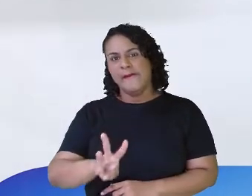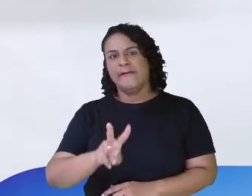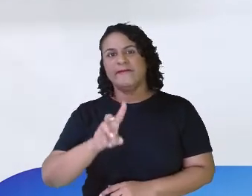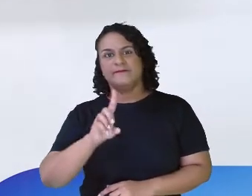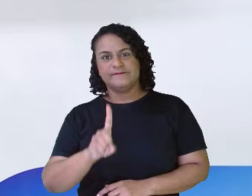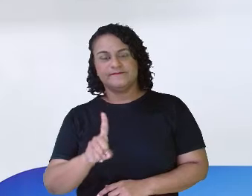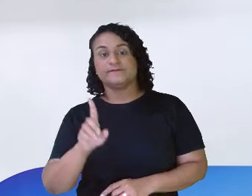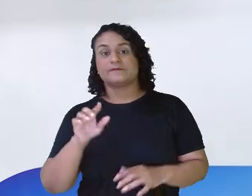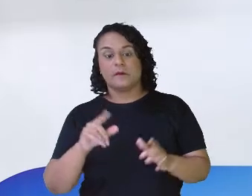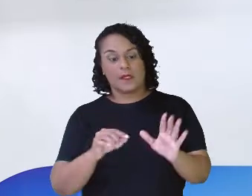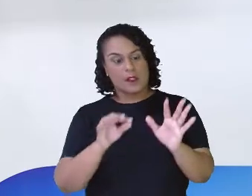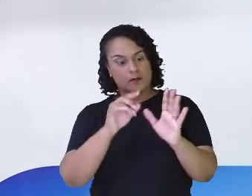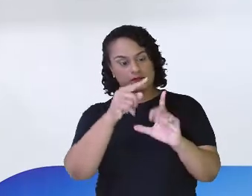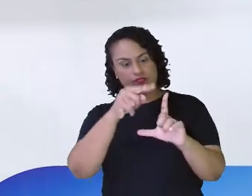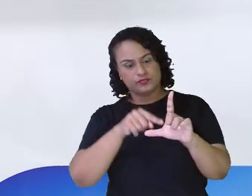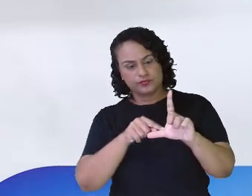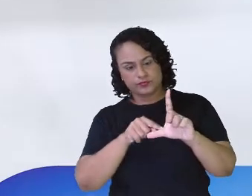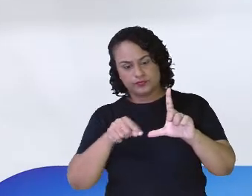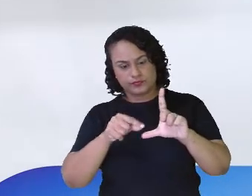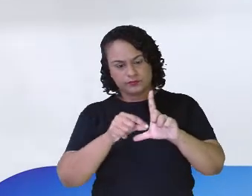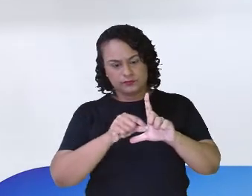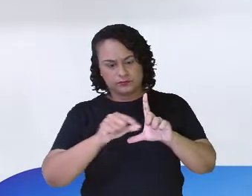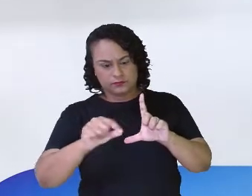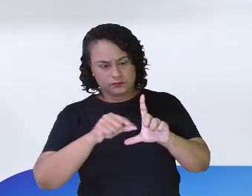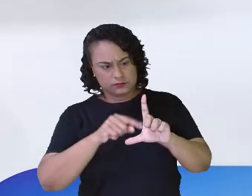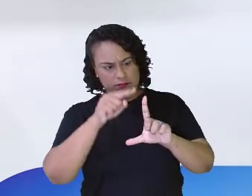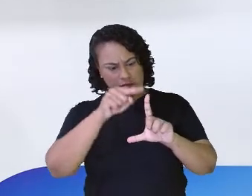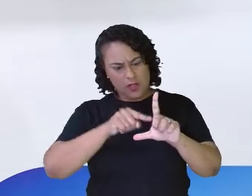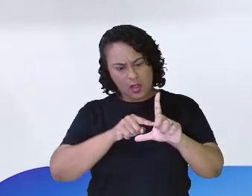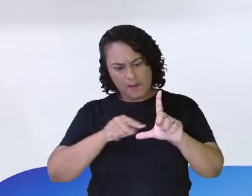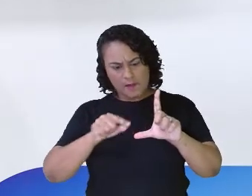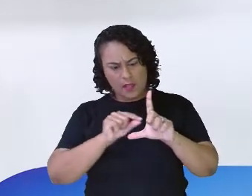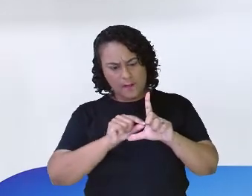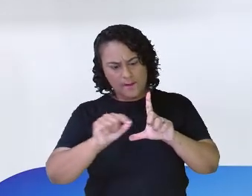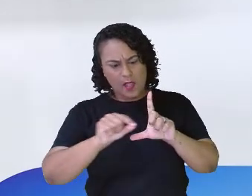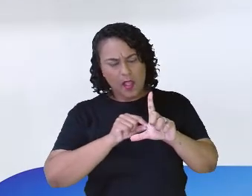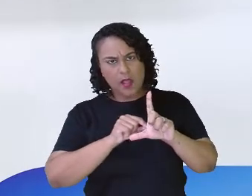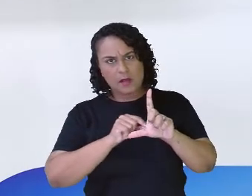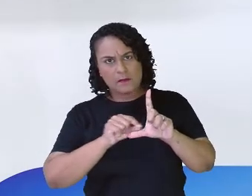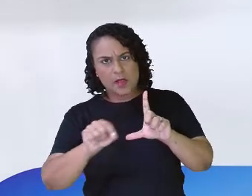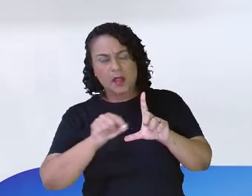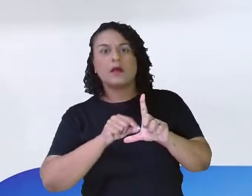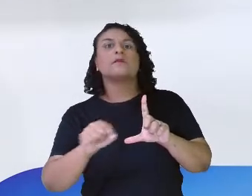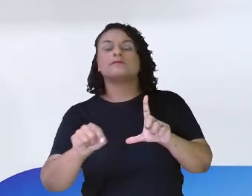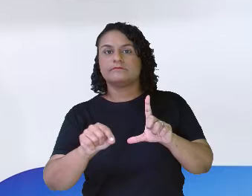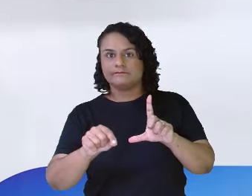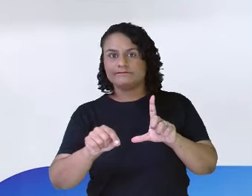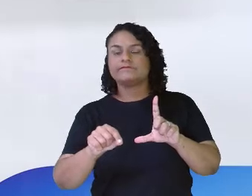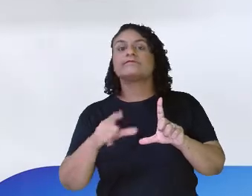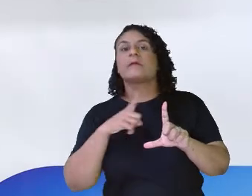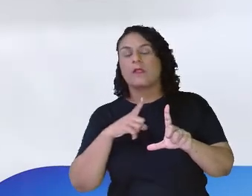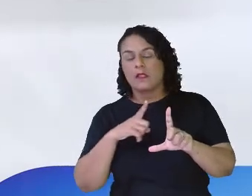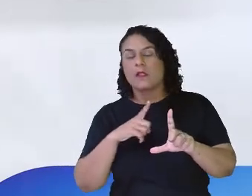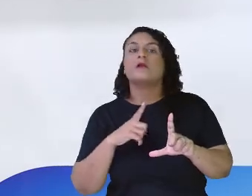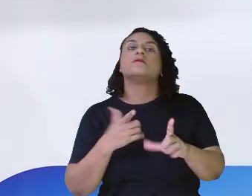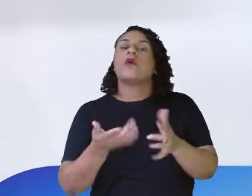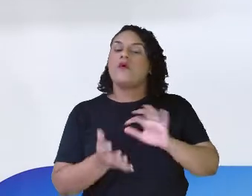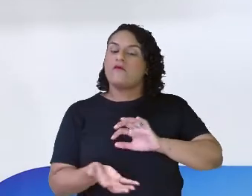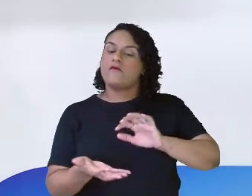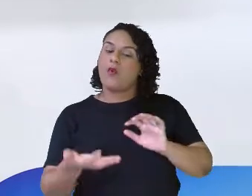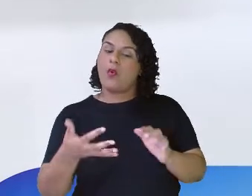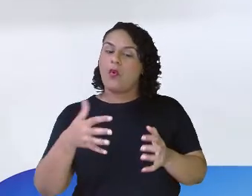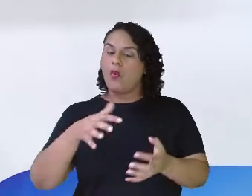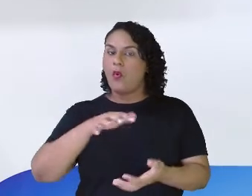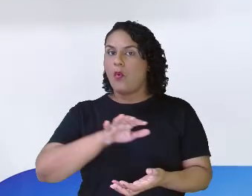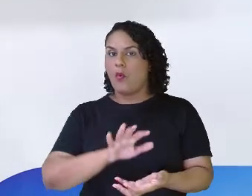de 3 dimensões. E quando a gente fala de 3 dimensões, são figuras, são